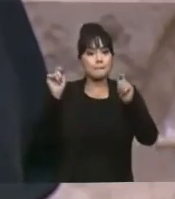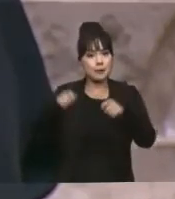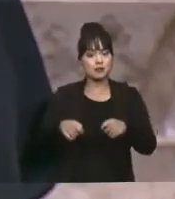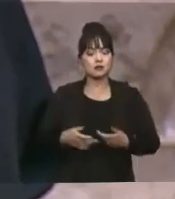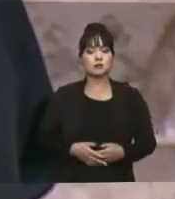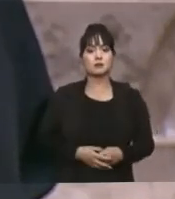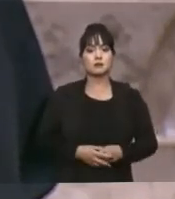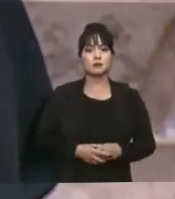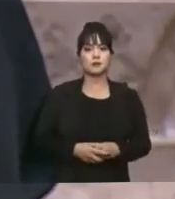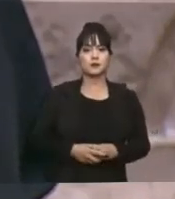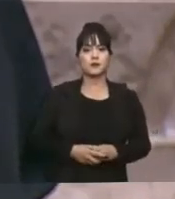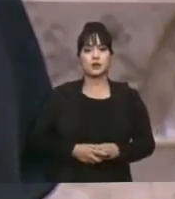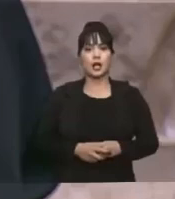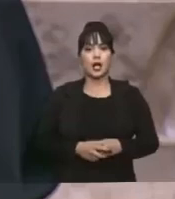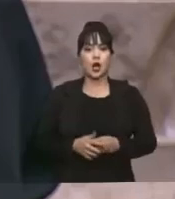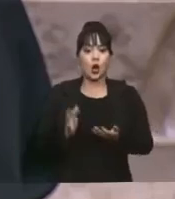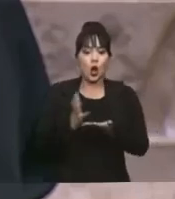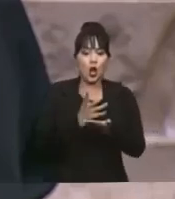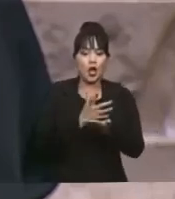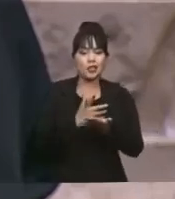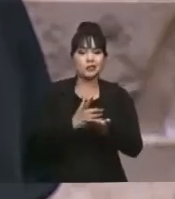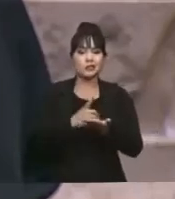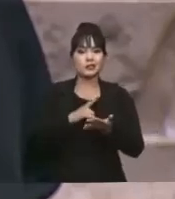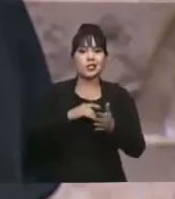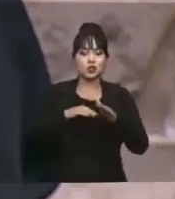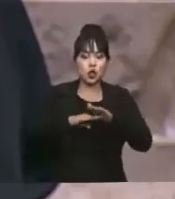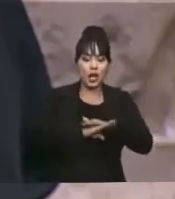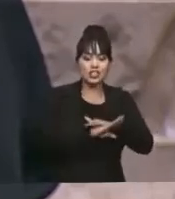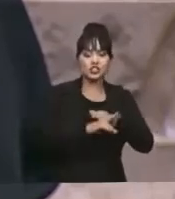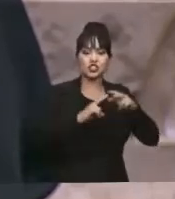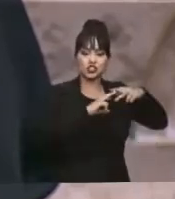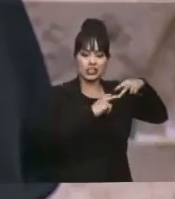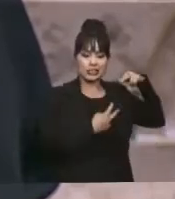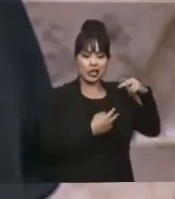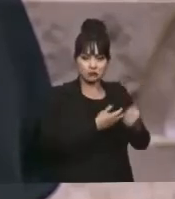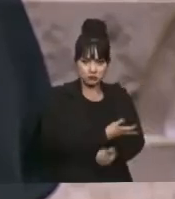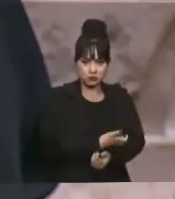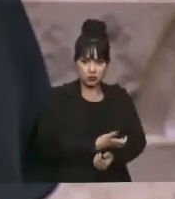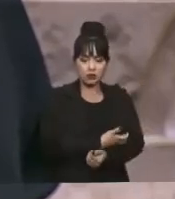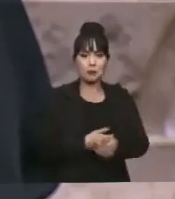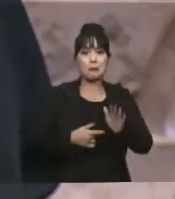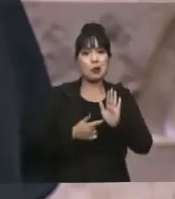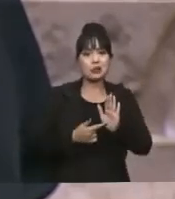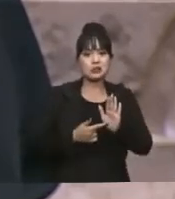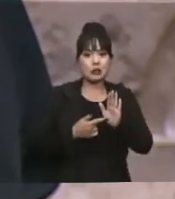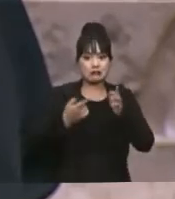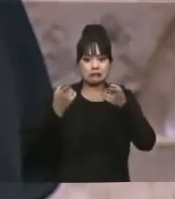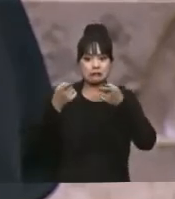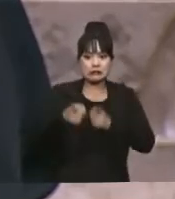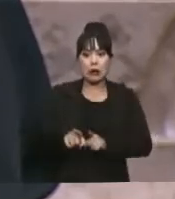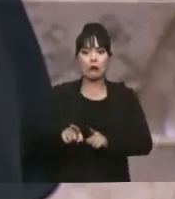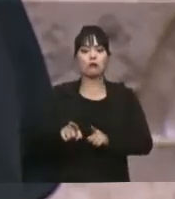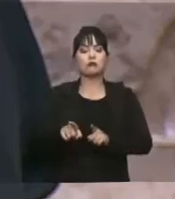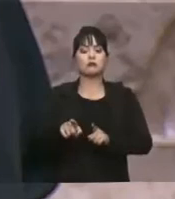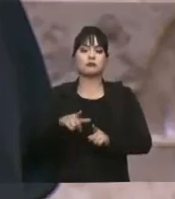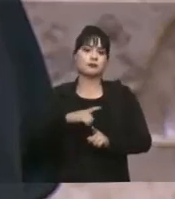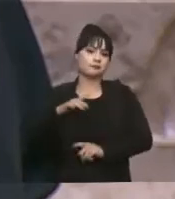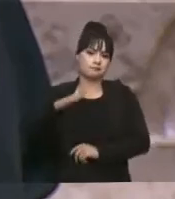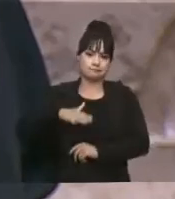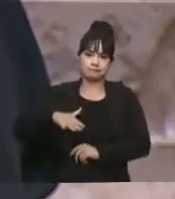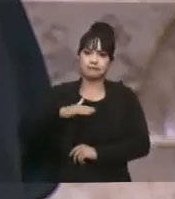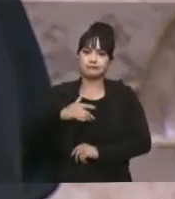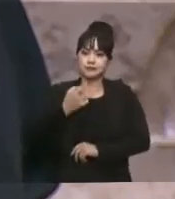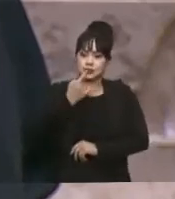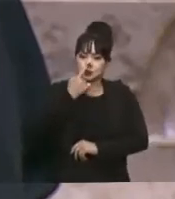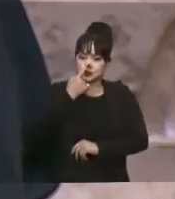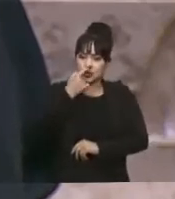capaz. A coleta e a estocagem de DNA representam uma invasão demasiada na esfera da